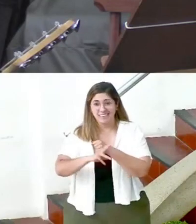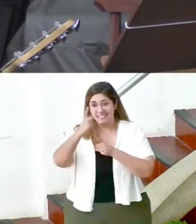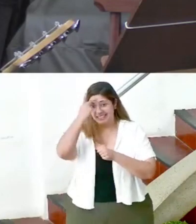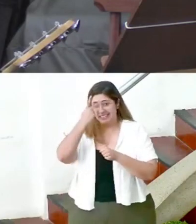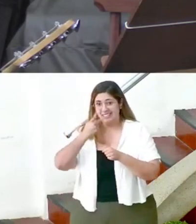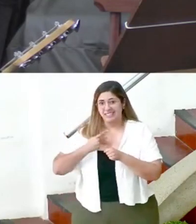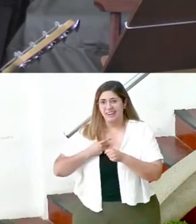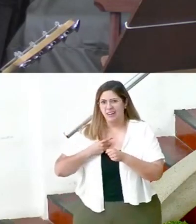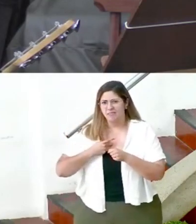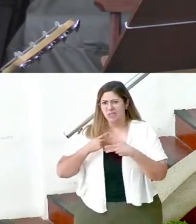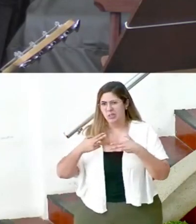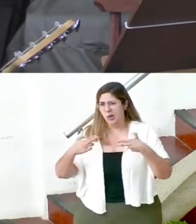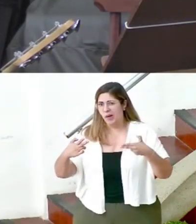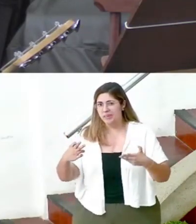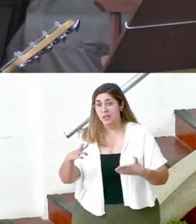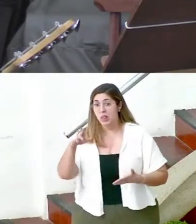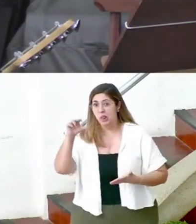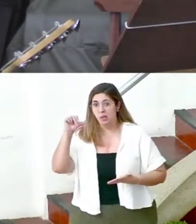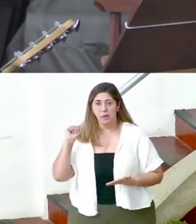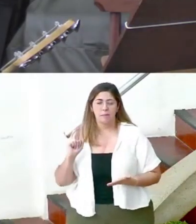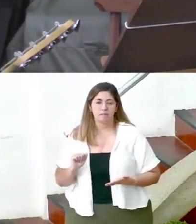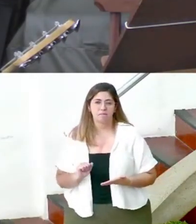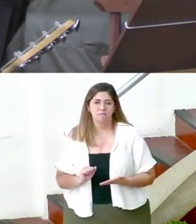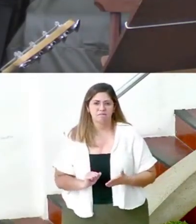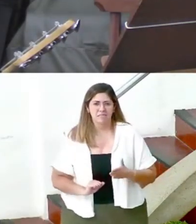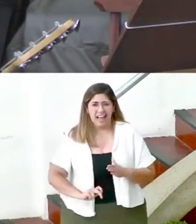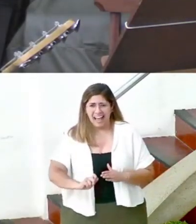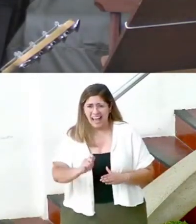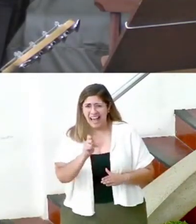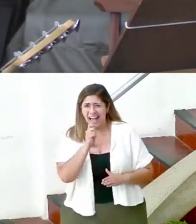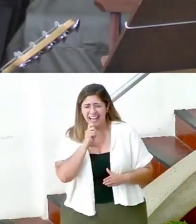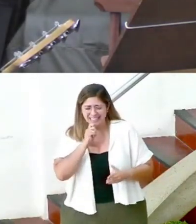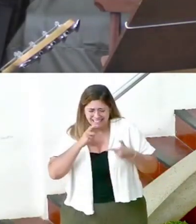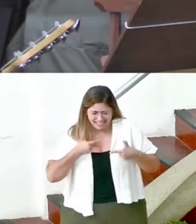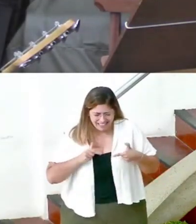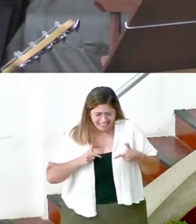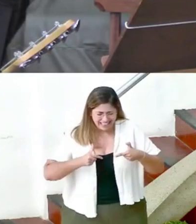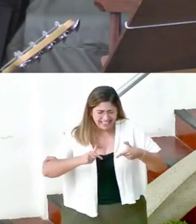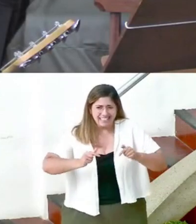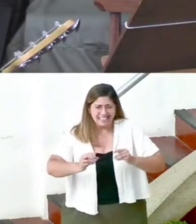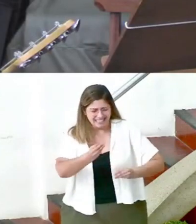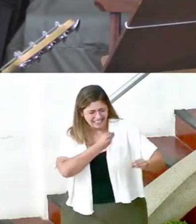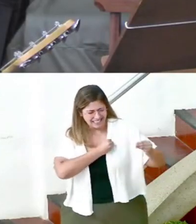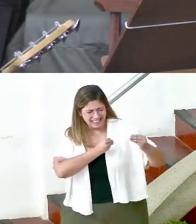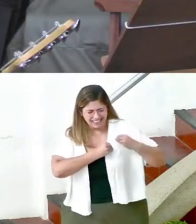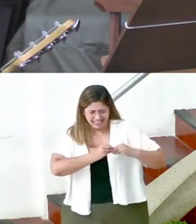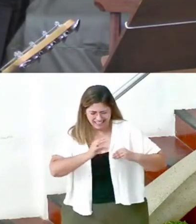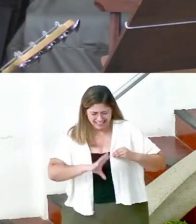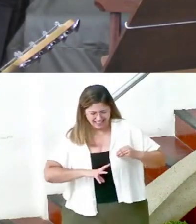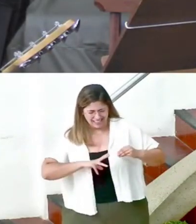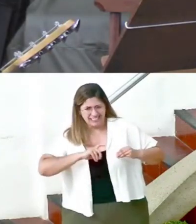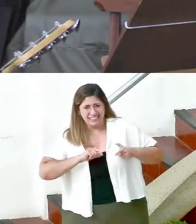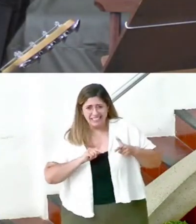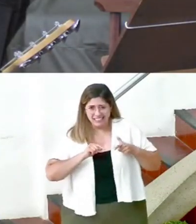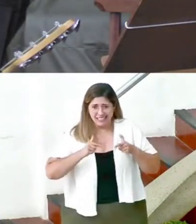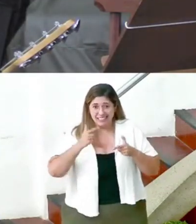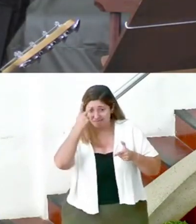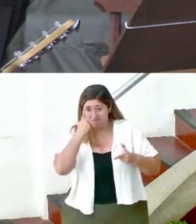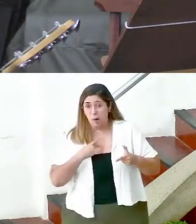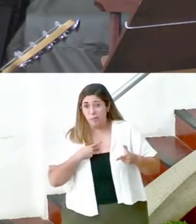humanos, nunca. Apesar de essa ser uma luta ferrenha contra o nosso orgulho, contra o nosso